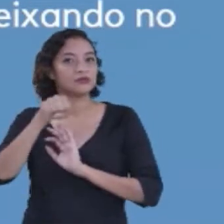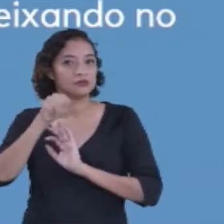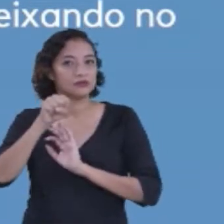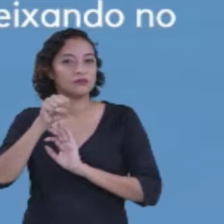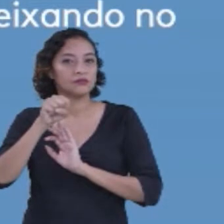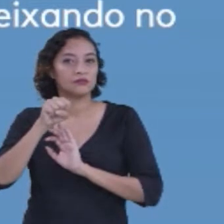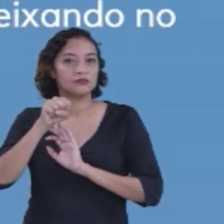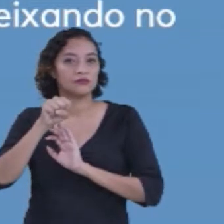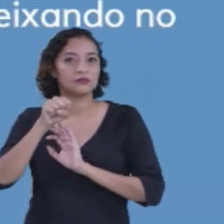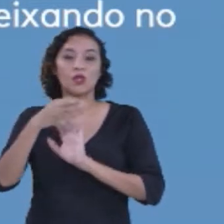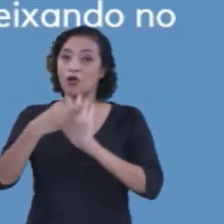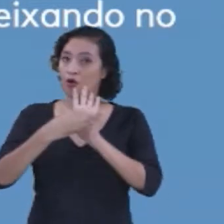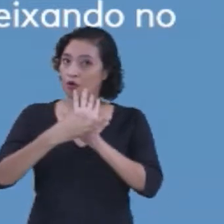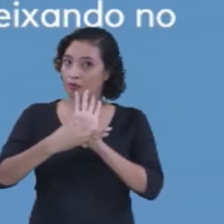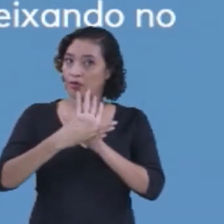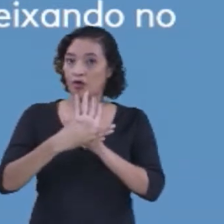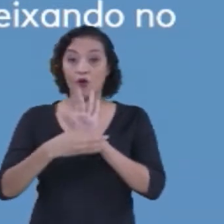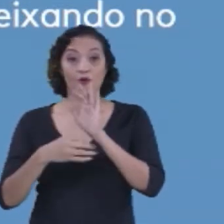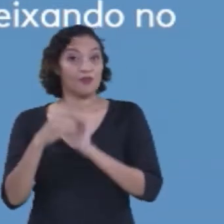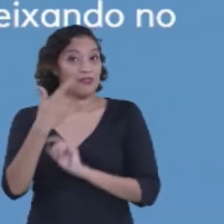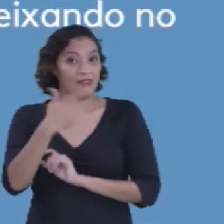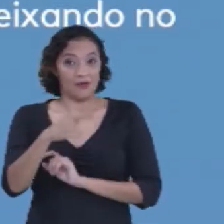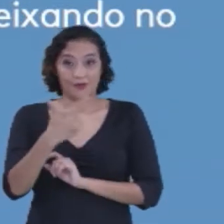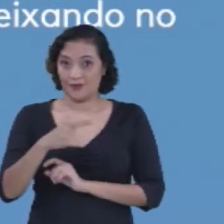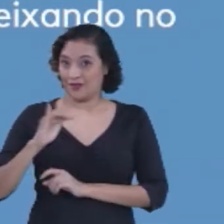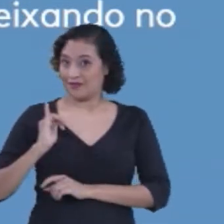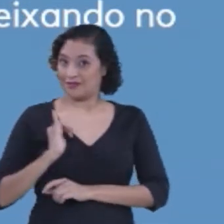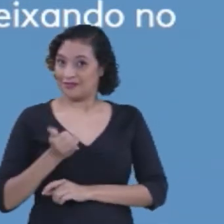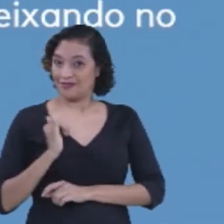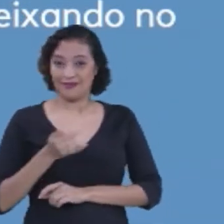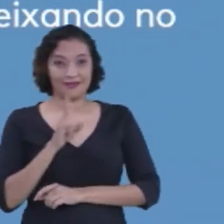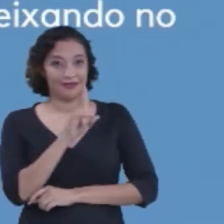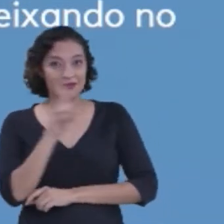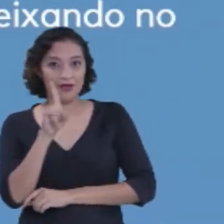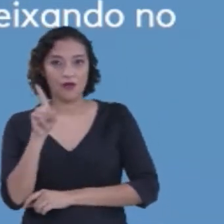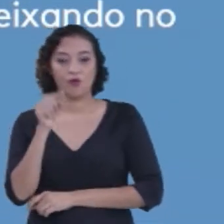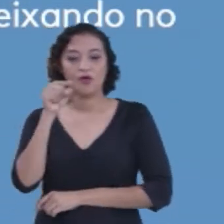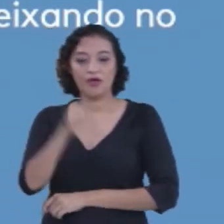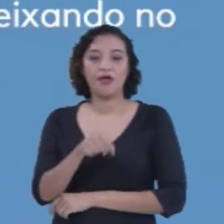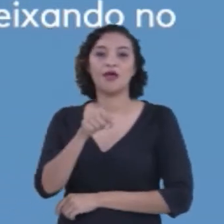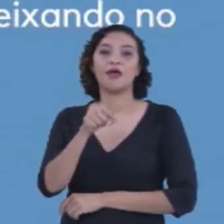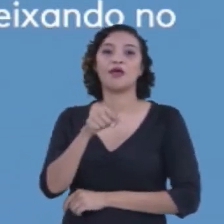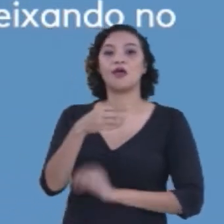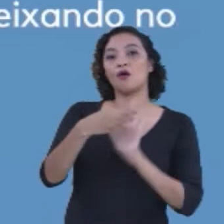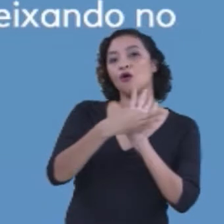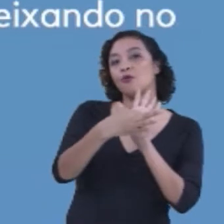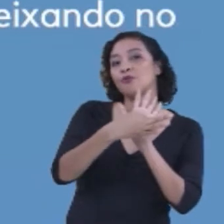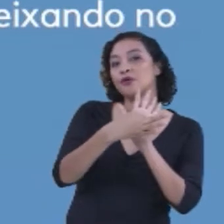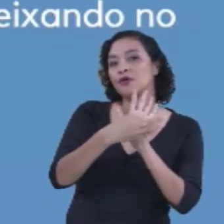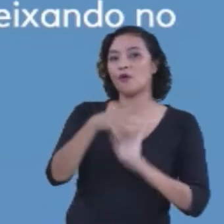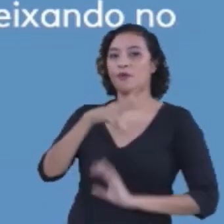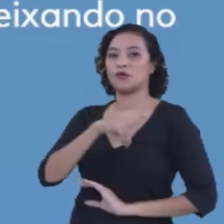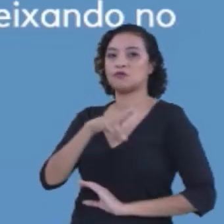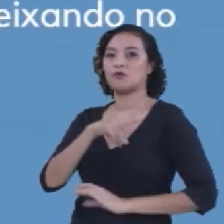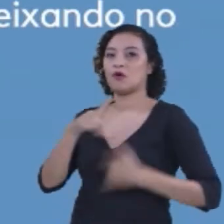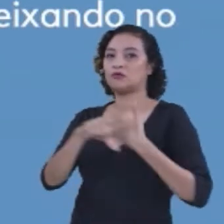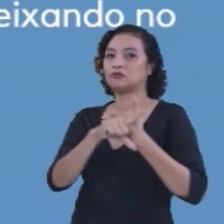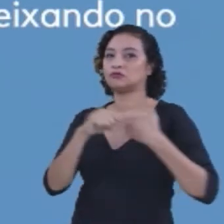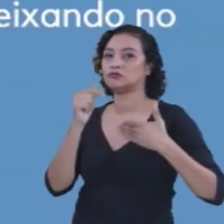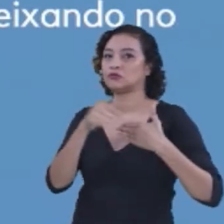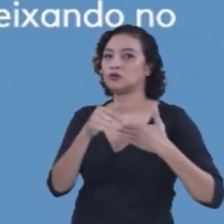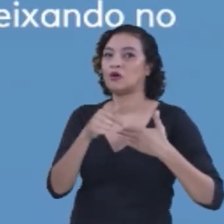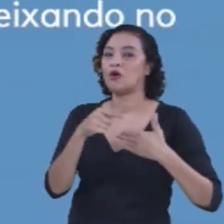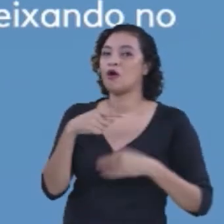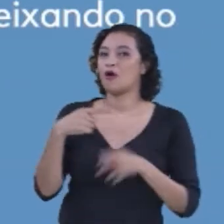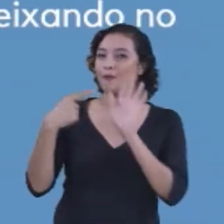uma opinião, ele não está narrando nenhum fato, ele está dando uma opinião pessoal. O autor está dando uma opinião pessoal, ó. Sinais